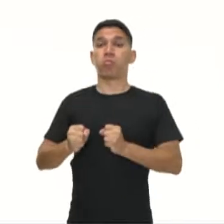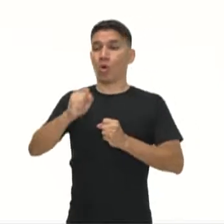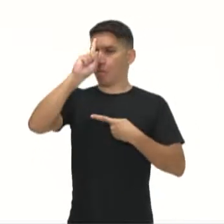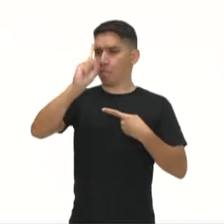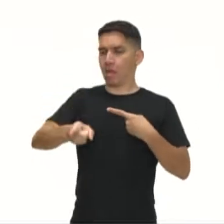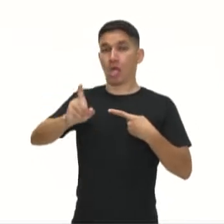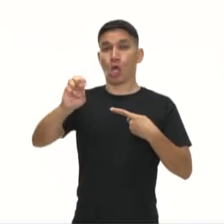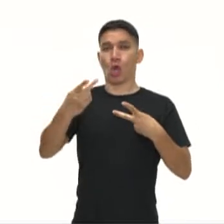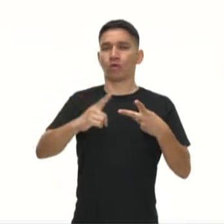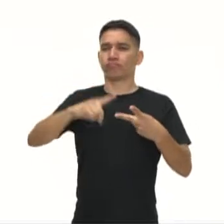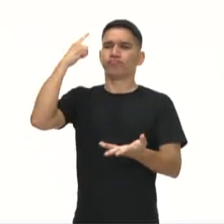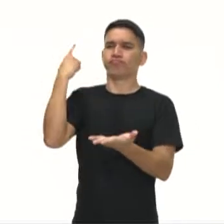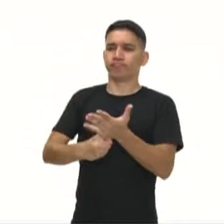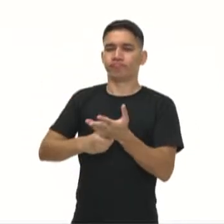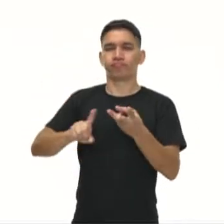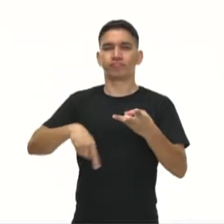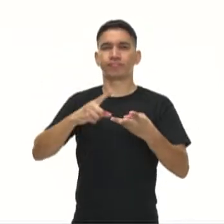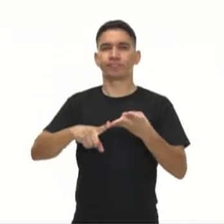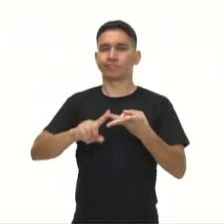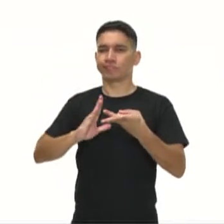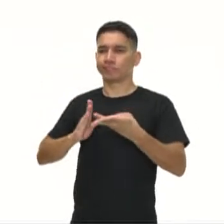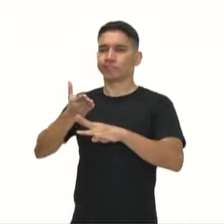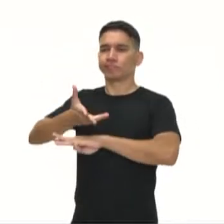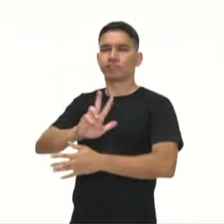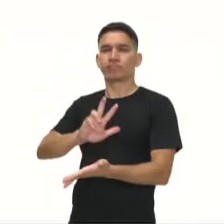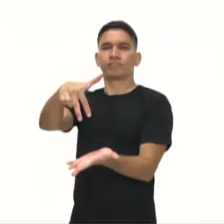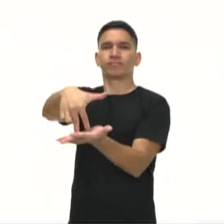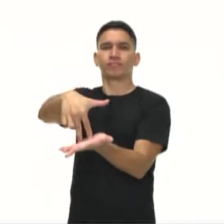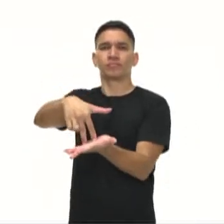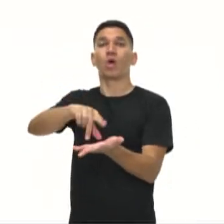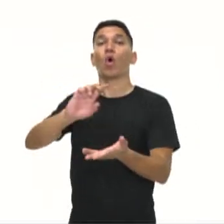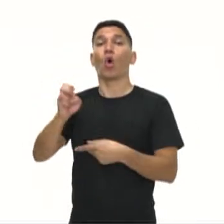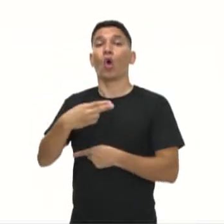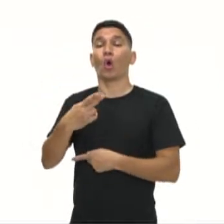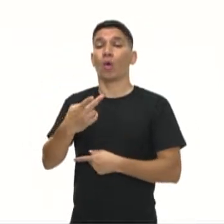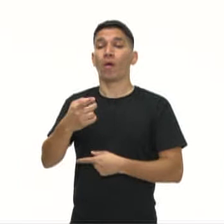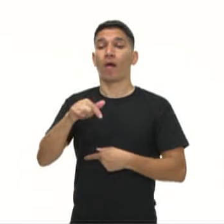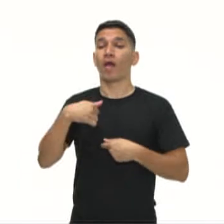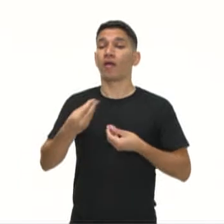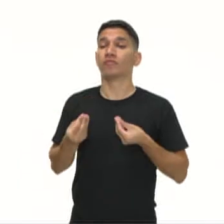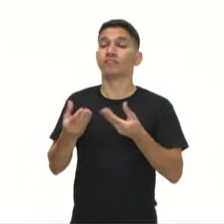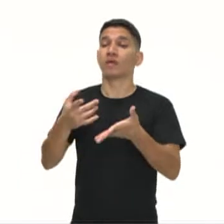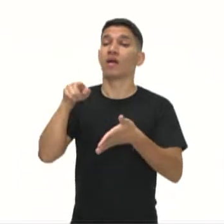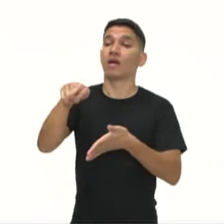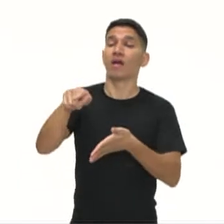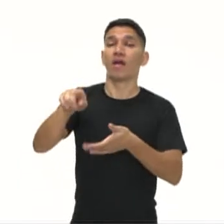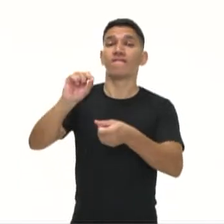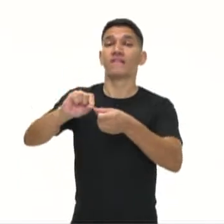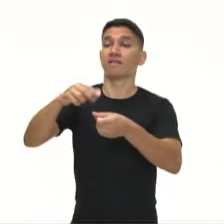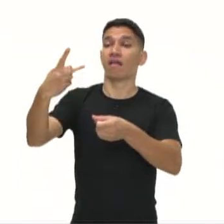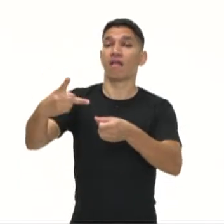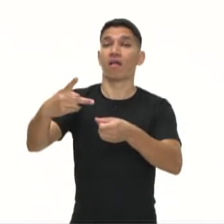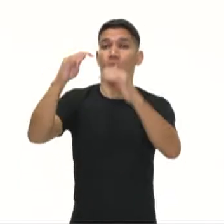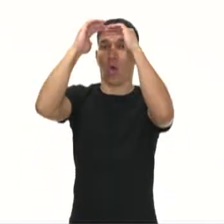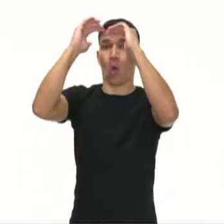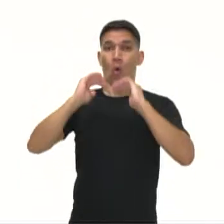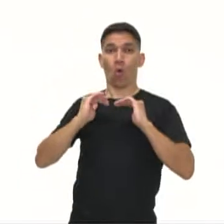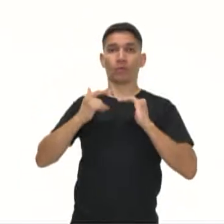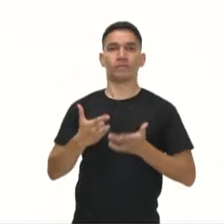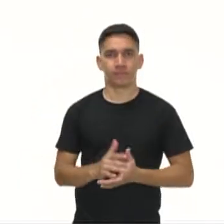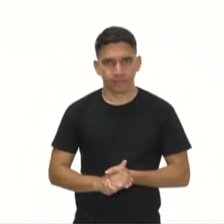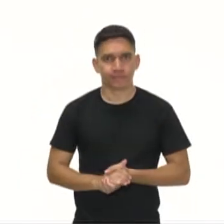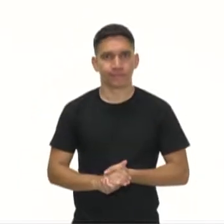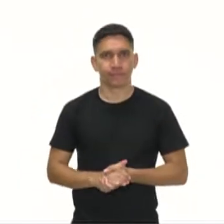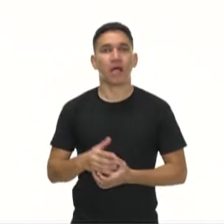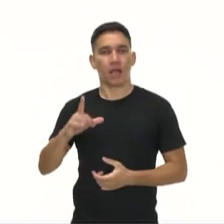decidir, de atuar, de se fazer ou obedecer. Uma entidade que detém esse direito